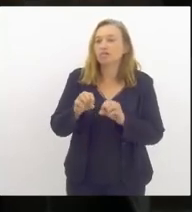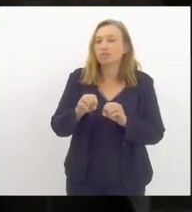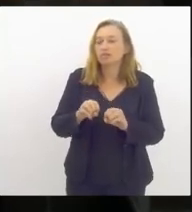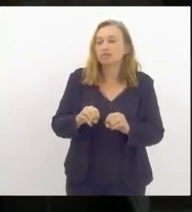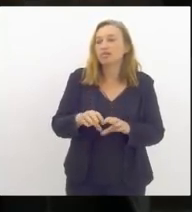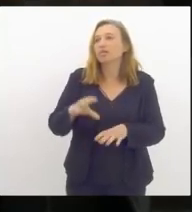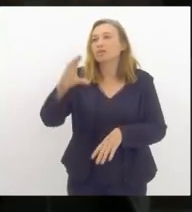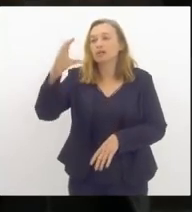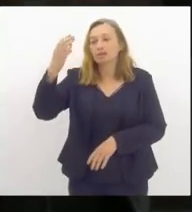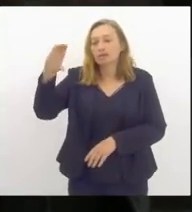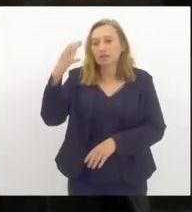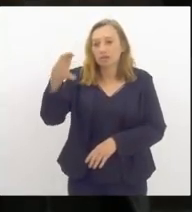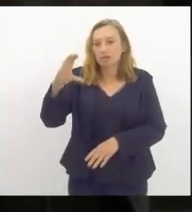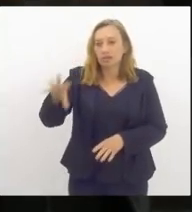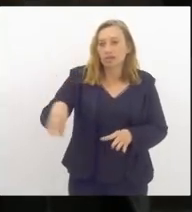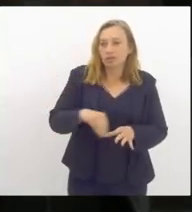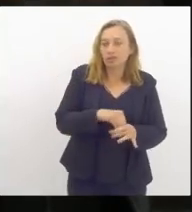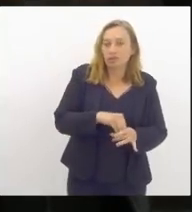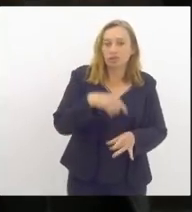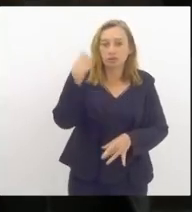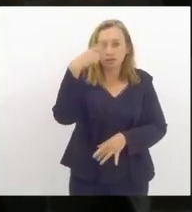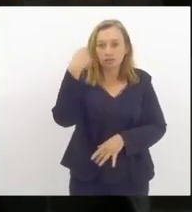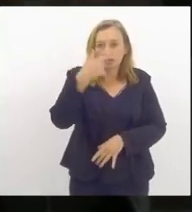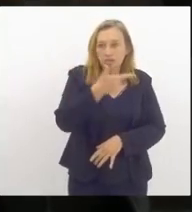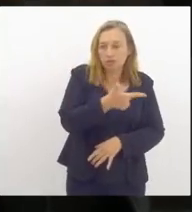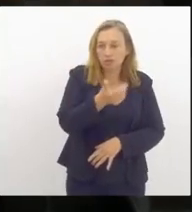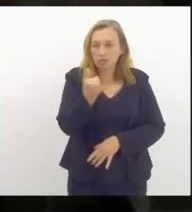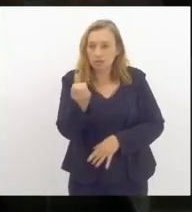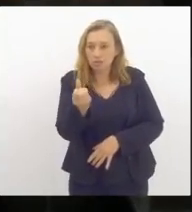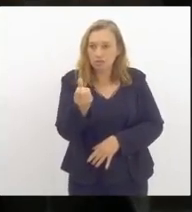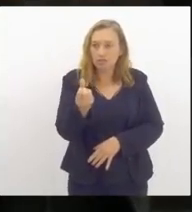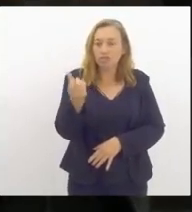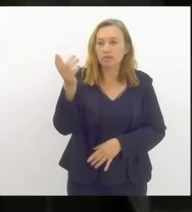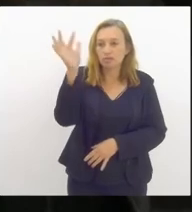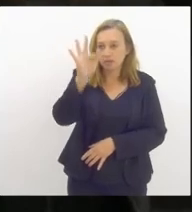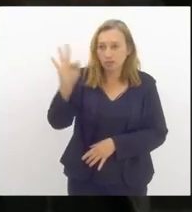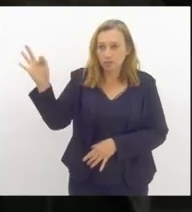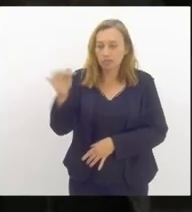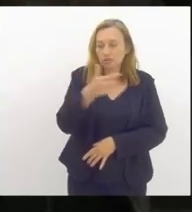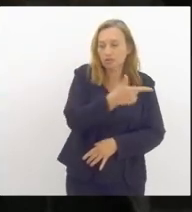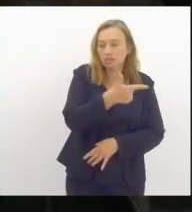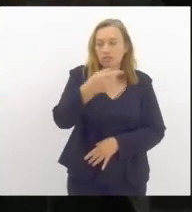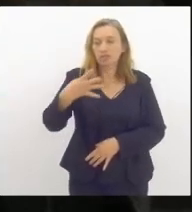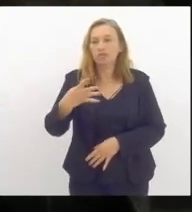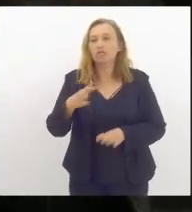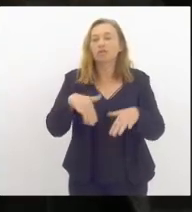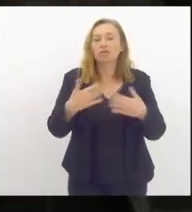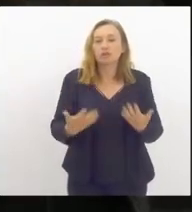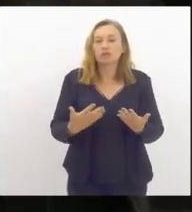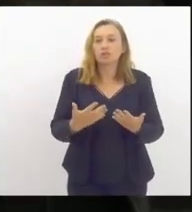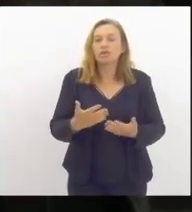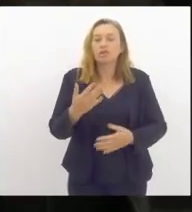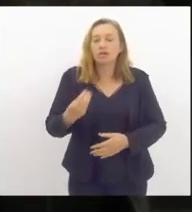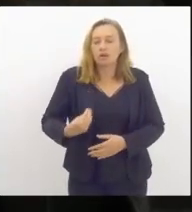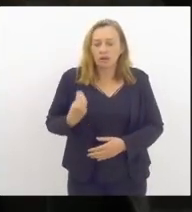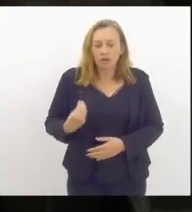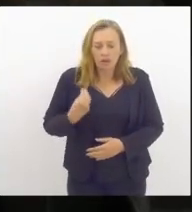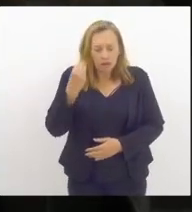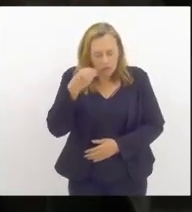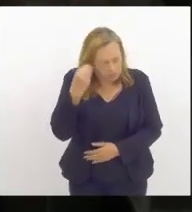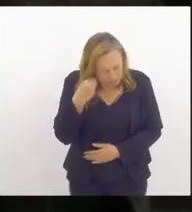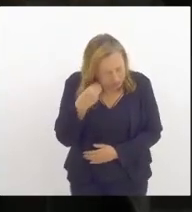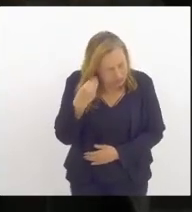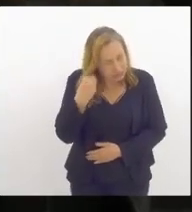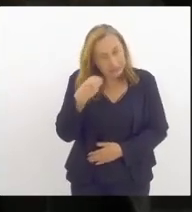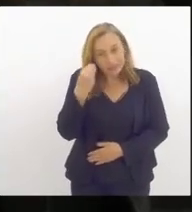duas oportunidades te ajudo implantem espanhol em 2006 implantei o francês e 2014 portanto tenho essa vivência tem essa